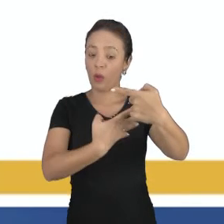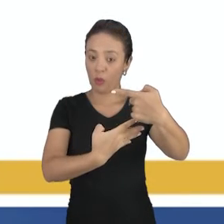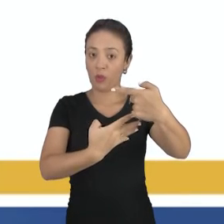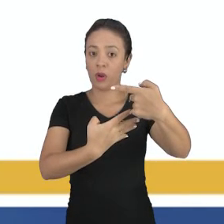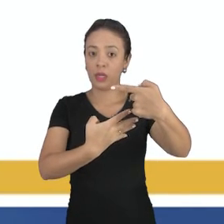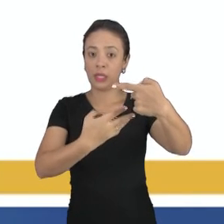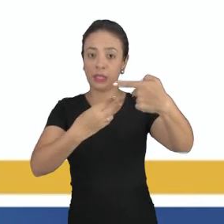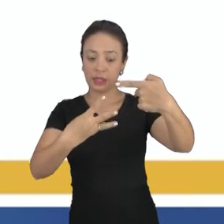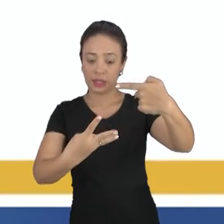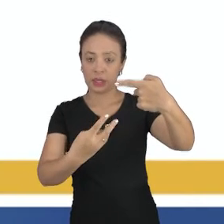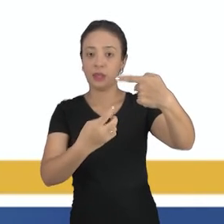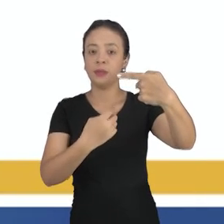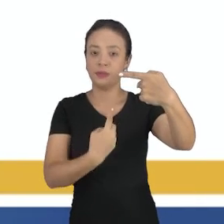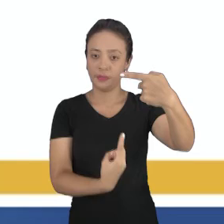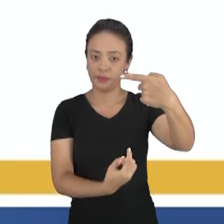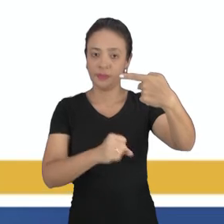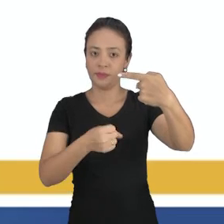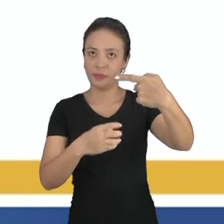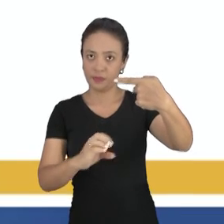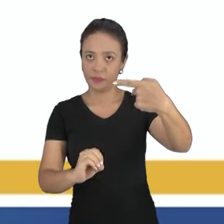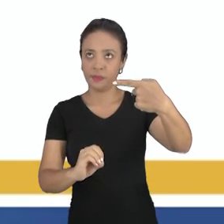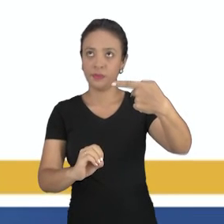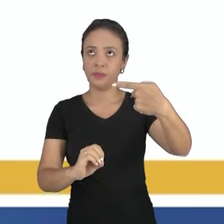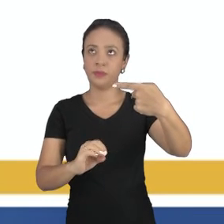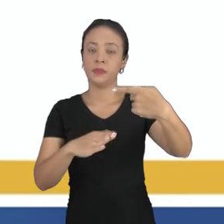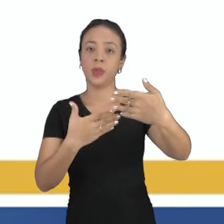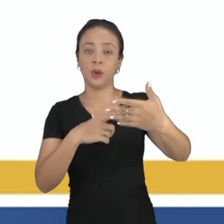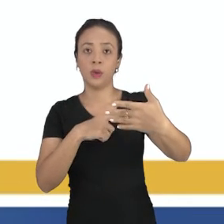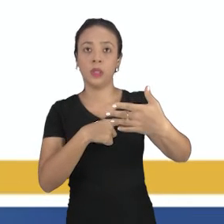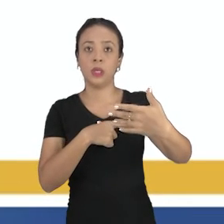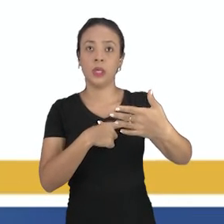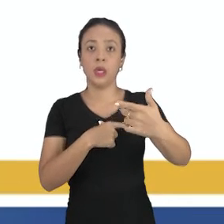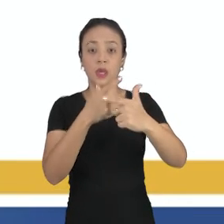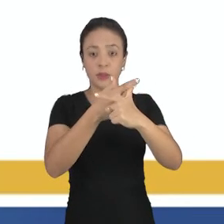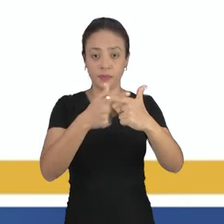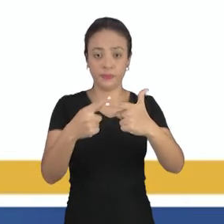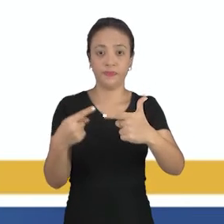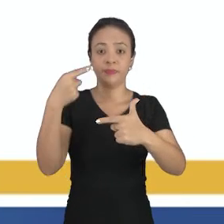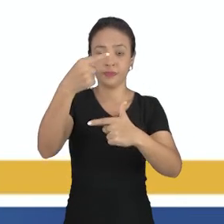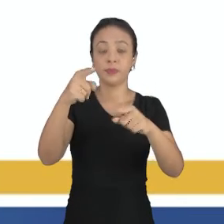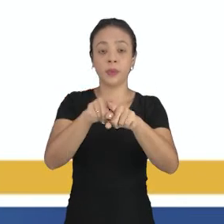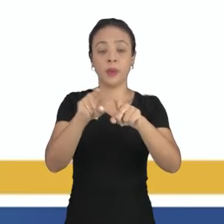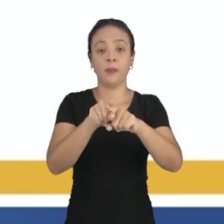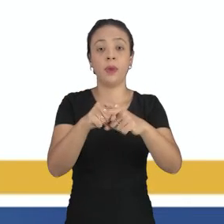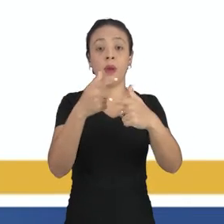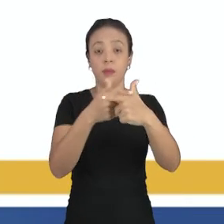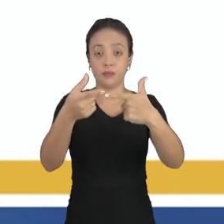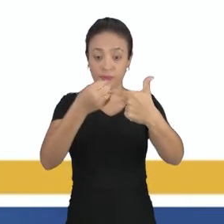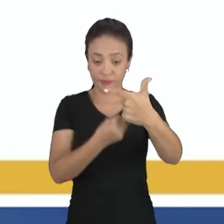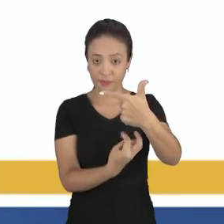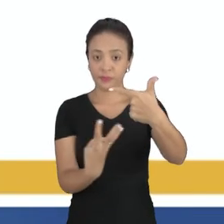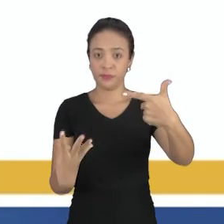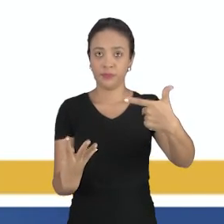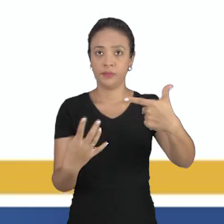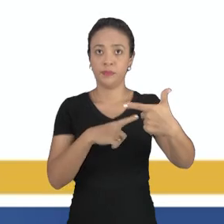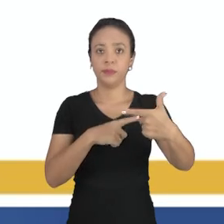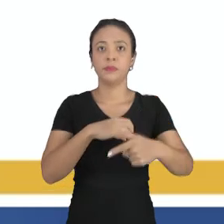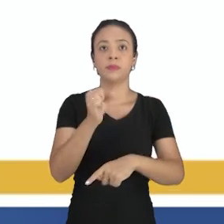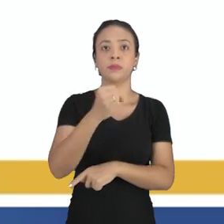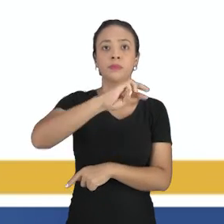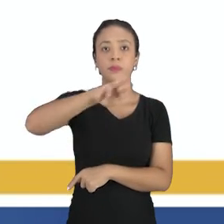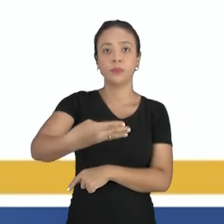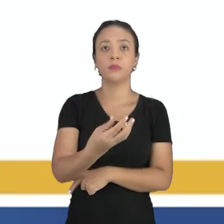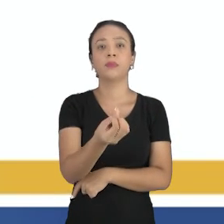180 então aí nós vamos ter a razão de cima sobre a razão de baixo 8 milhões seiscentos